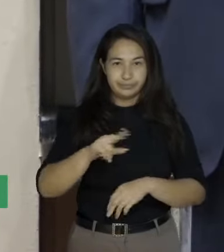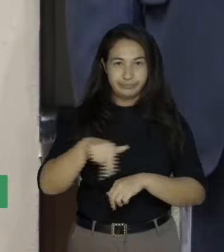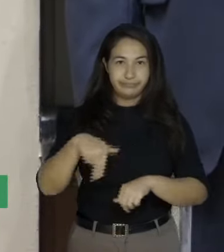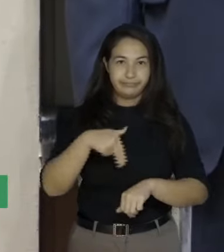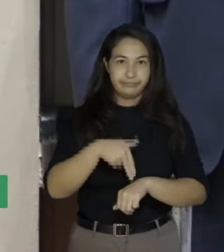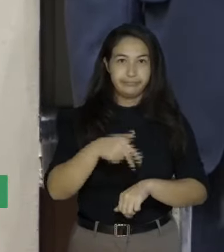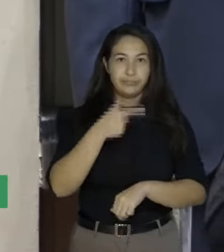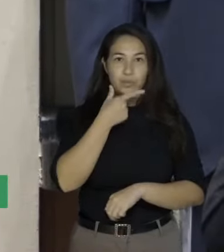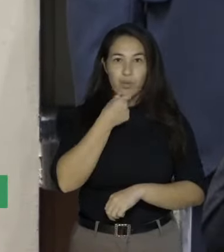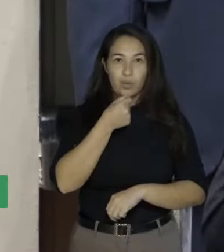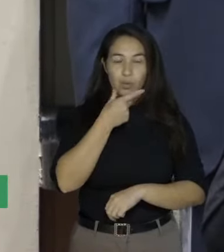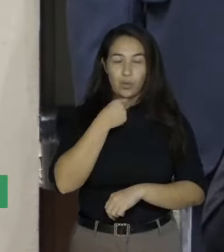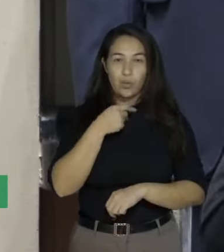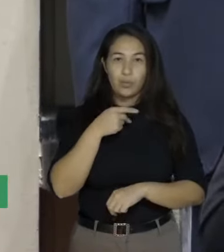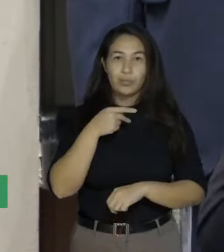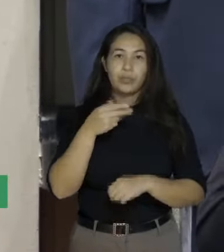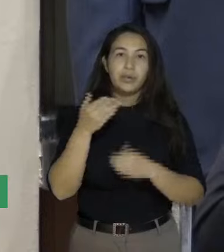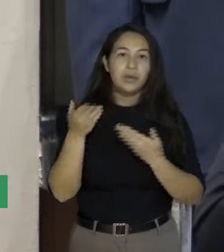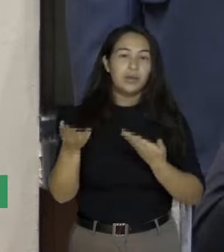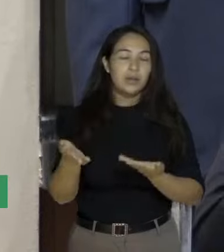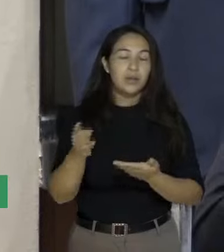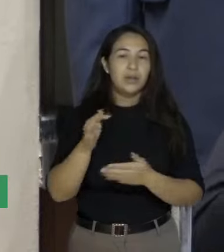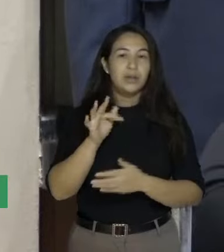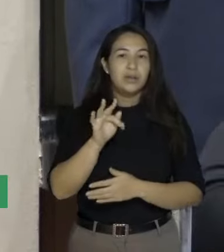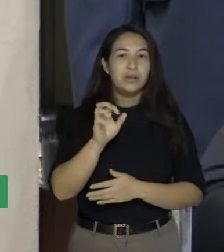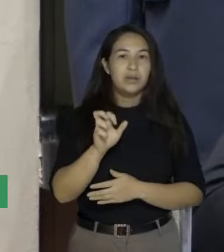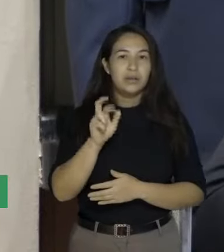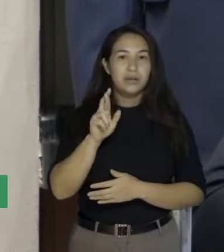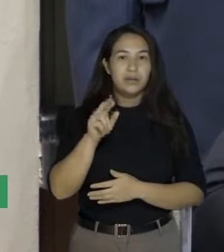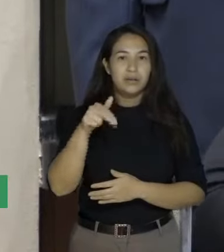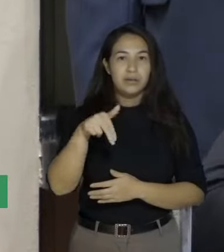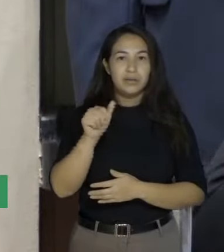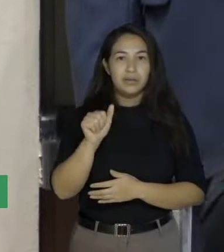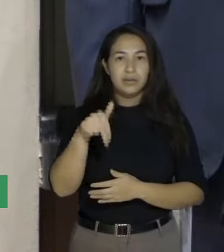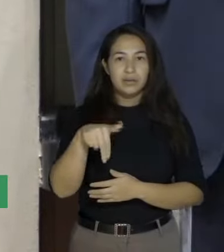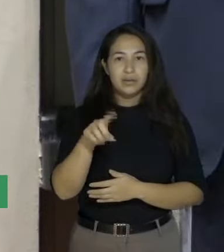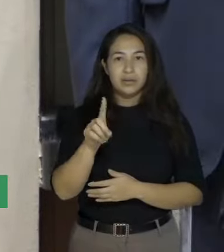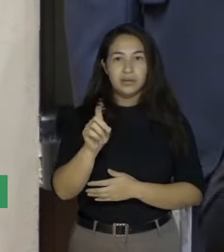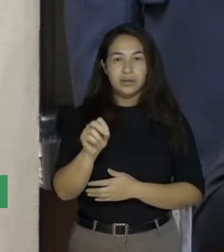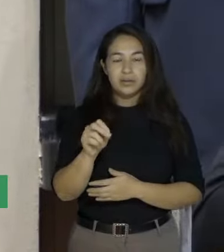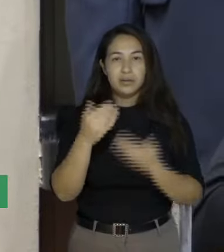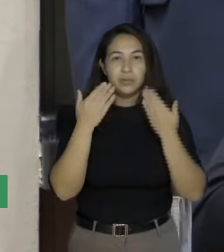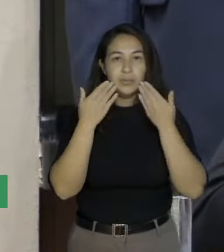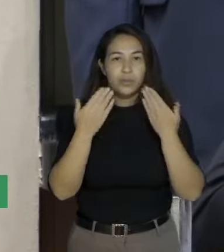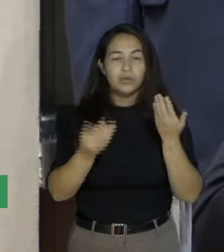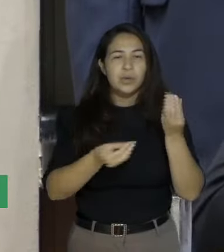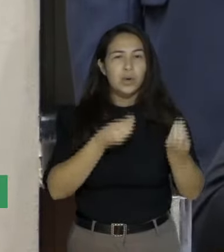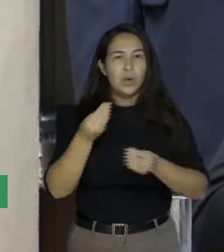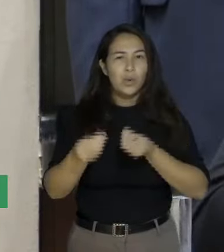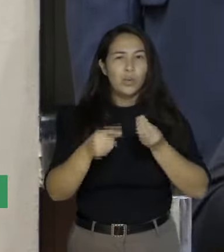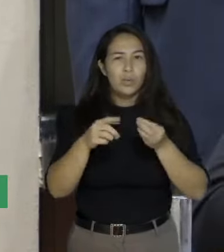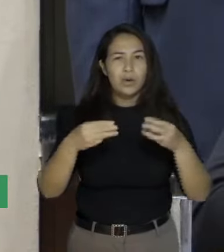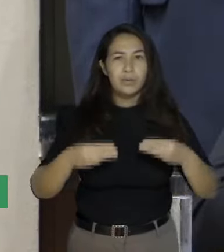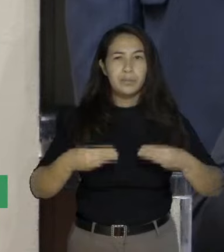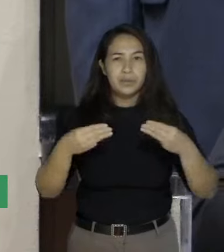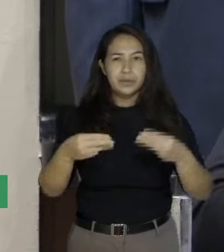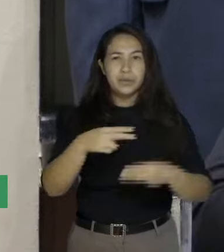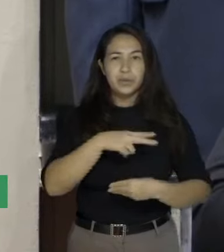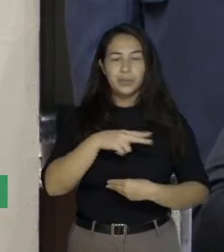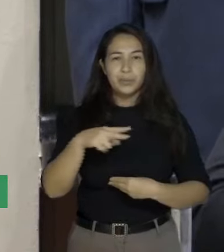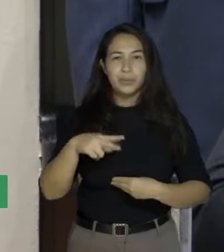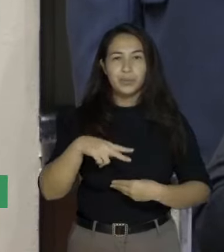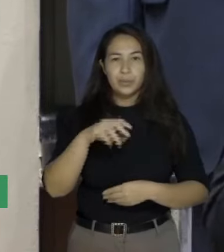Senhor procurador-geral de justiça Dr Fernando da Silva Comin para apresentar o relatório anual das atividades do Ministério Público de Santa